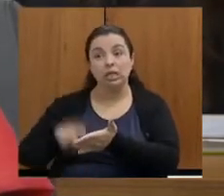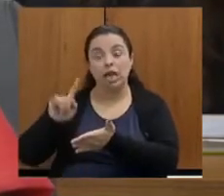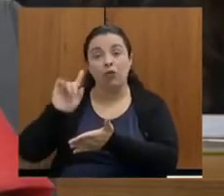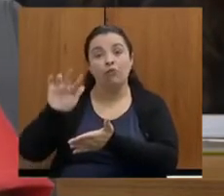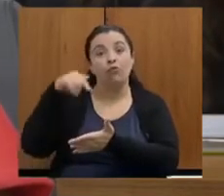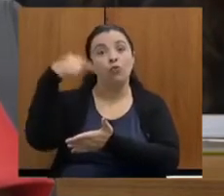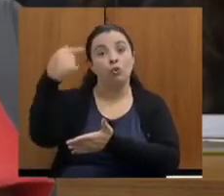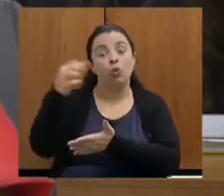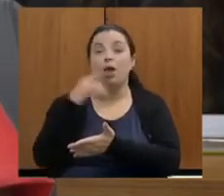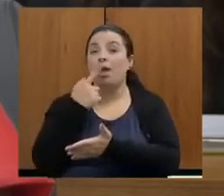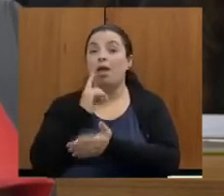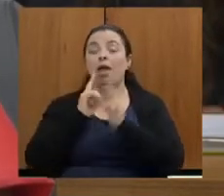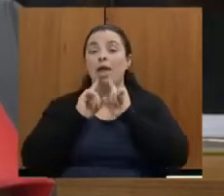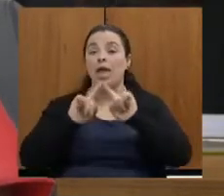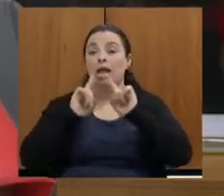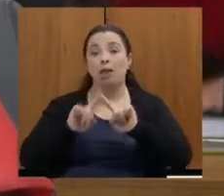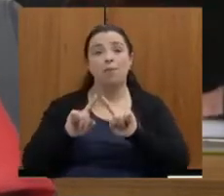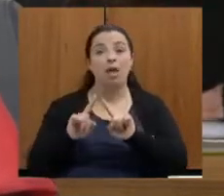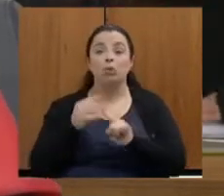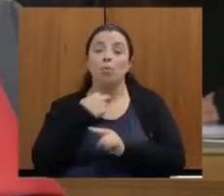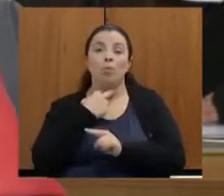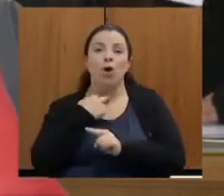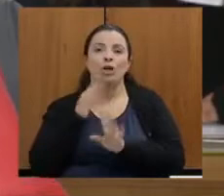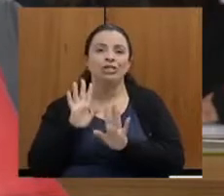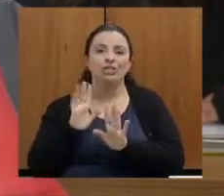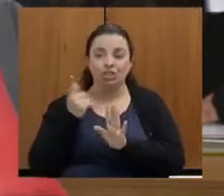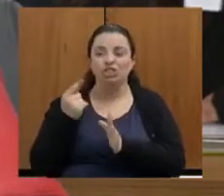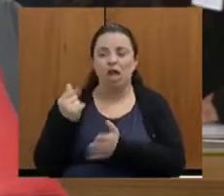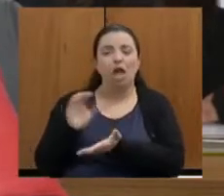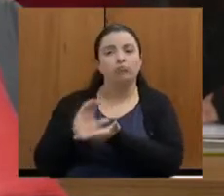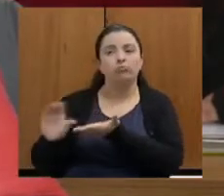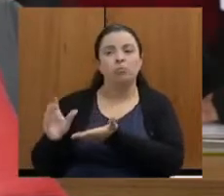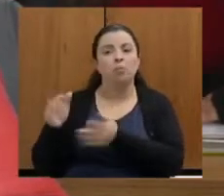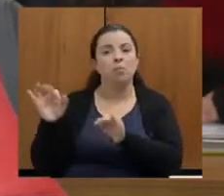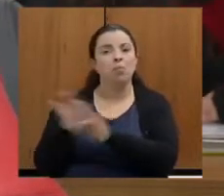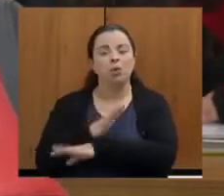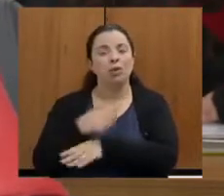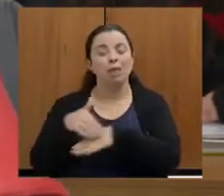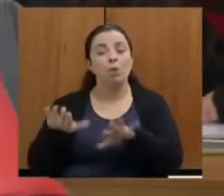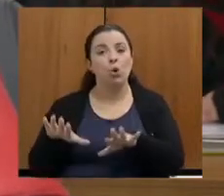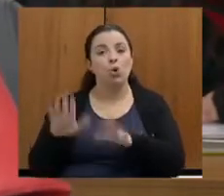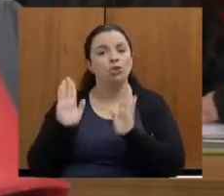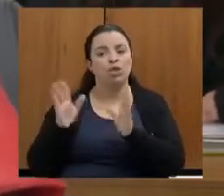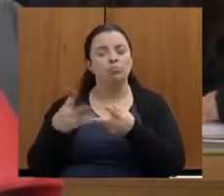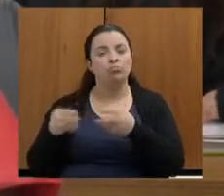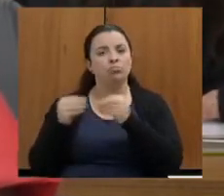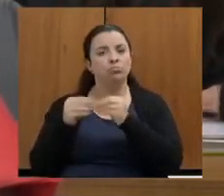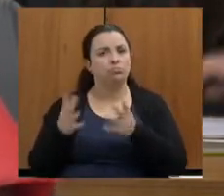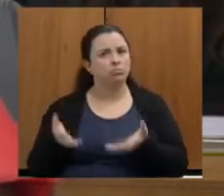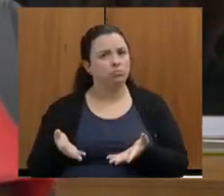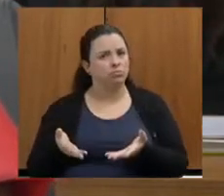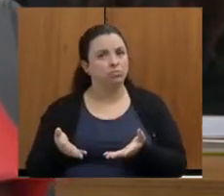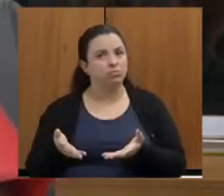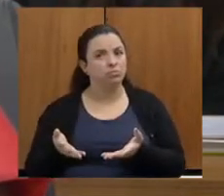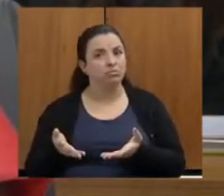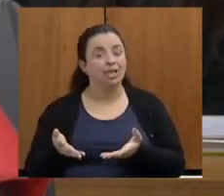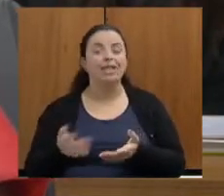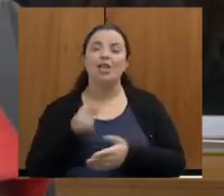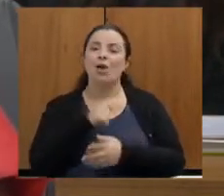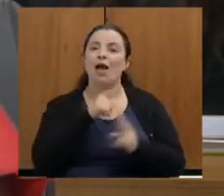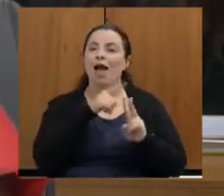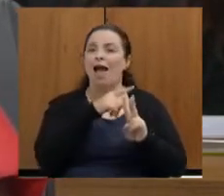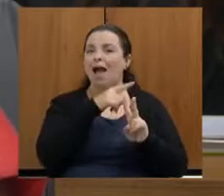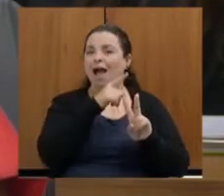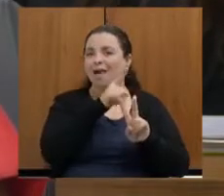posteriores então a Vale ela é de uma a violência nesse